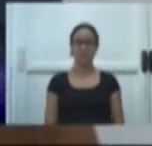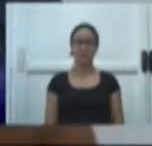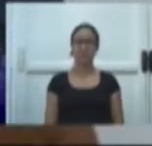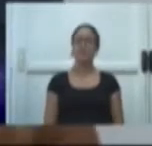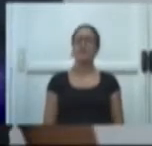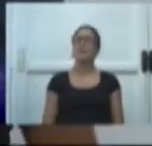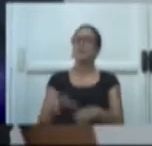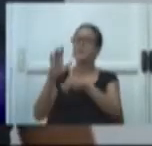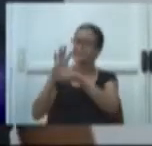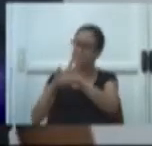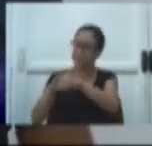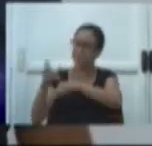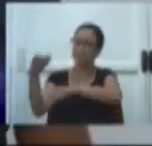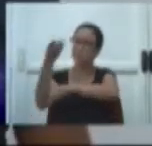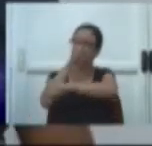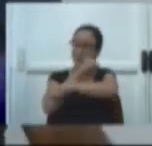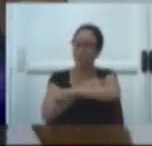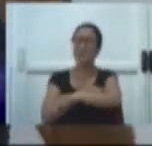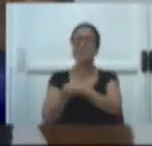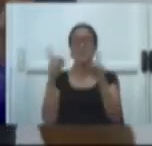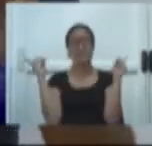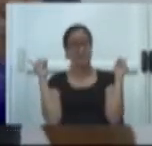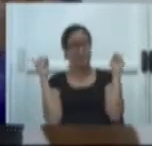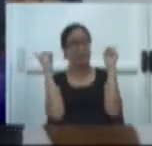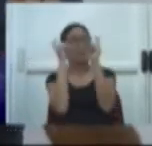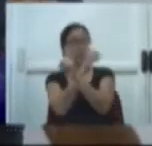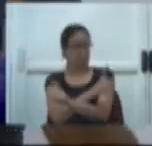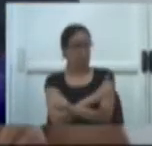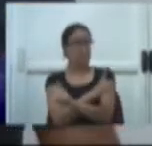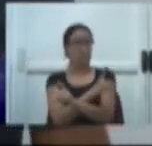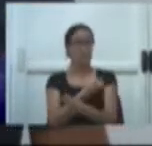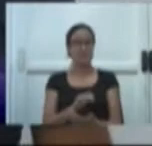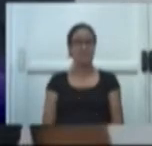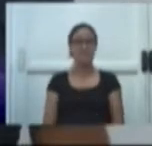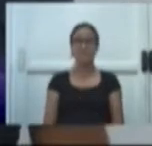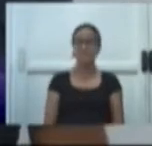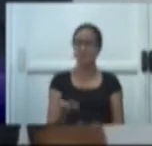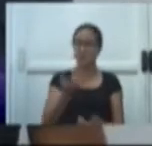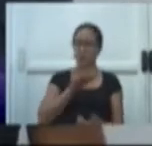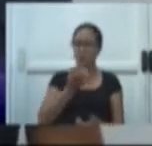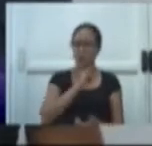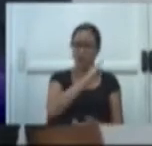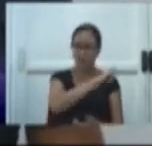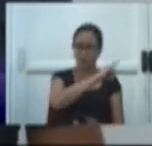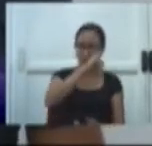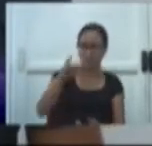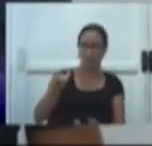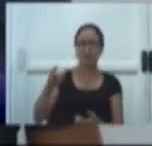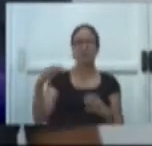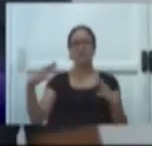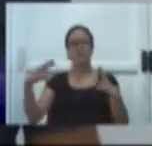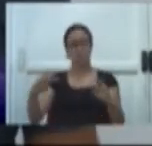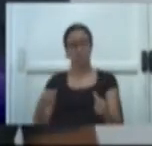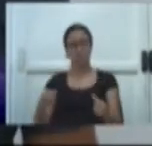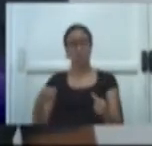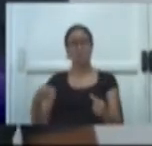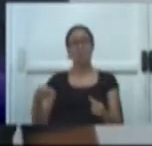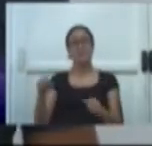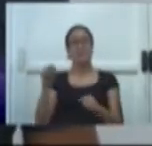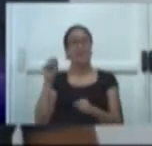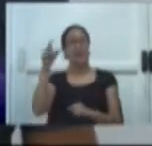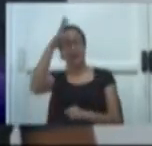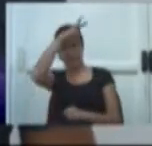aqui eu queria chamar a atenção de todos os senhores para uma questão básica. A prefeitura tem, sim, a sua